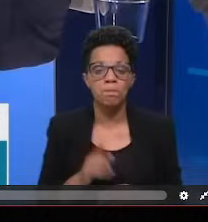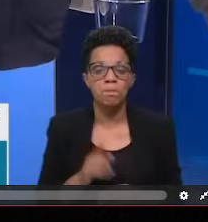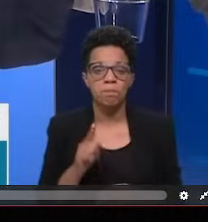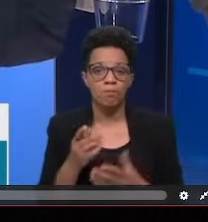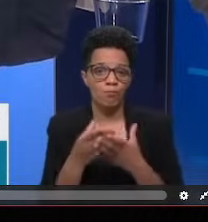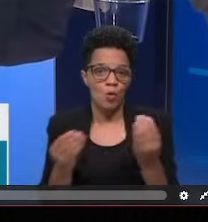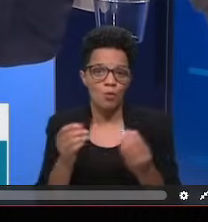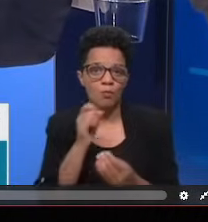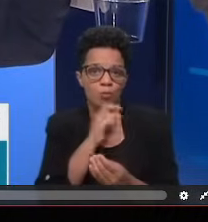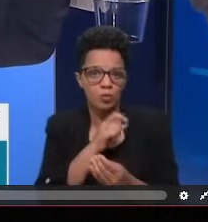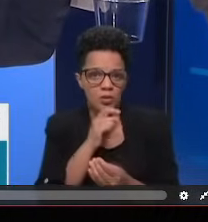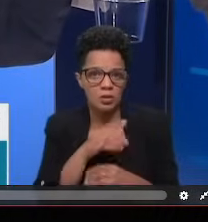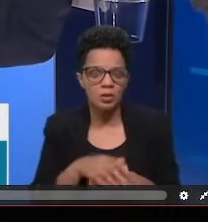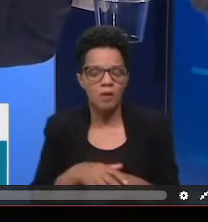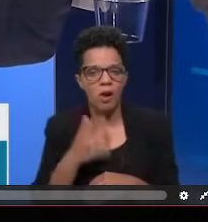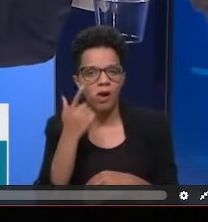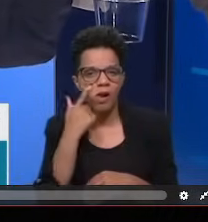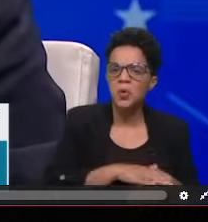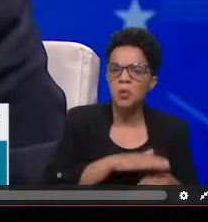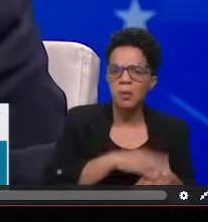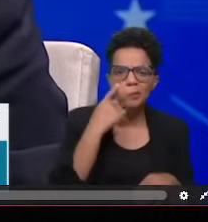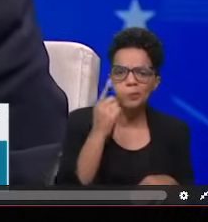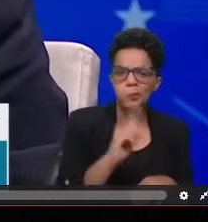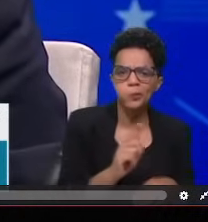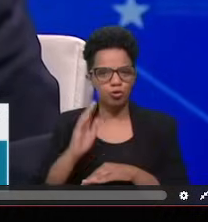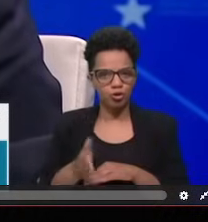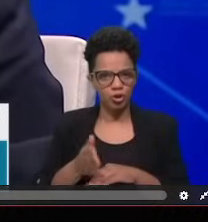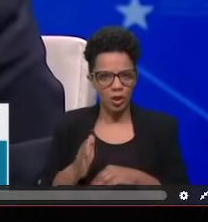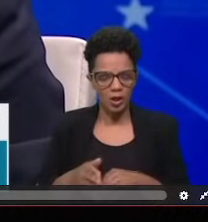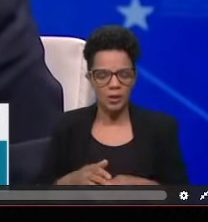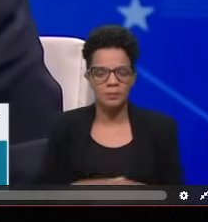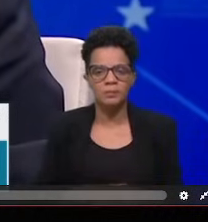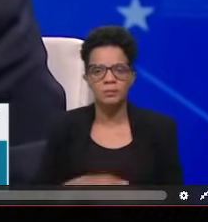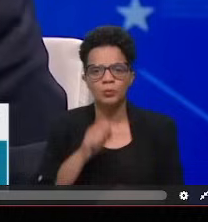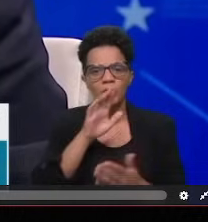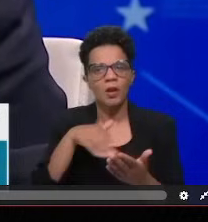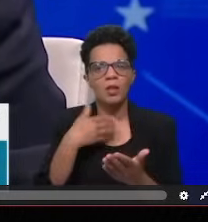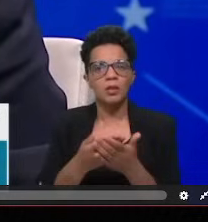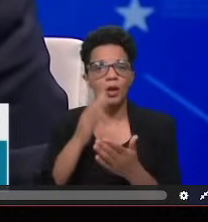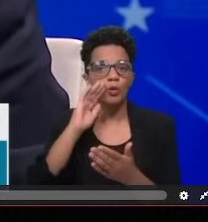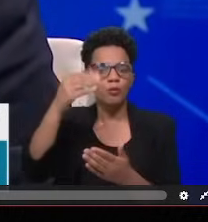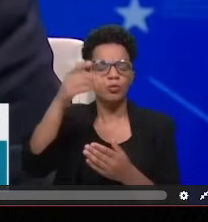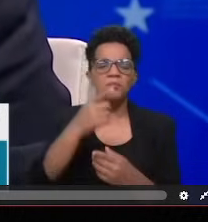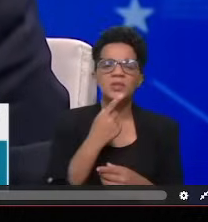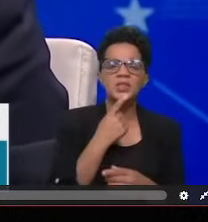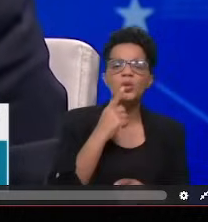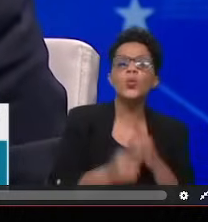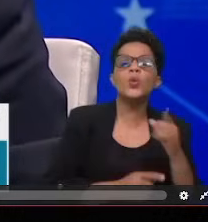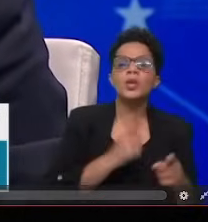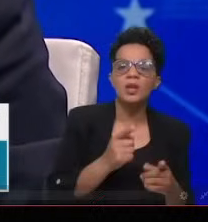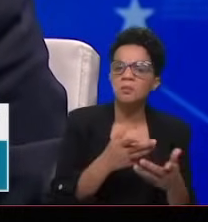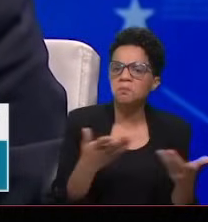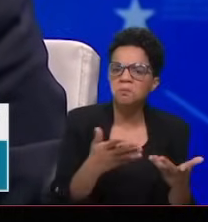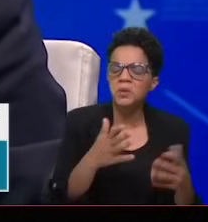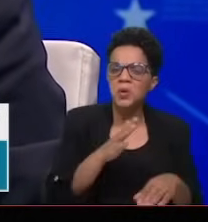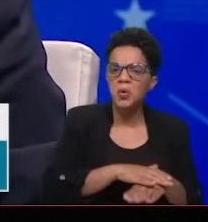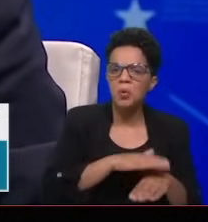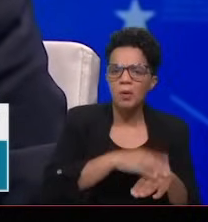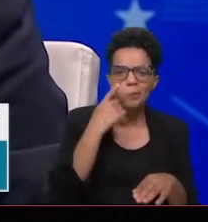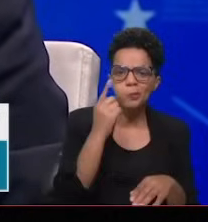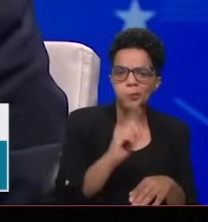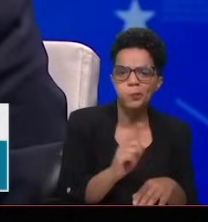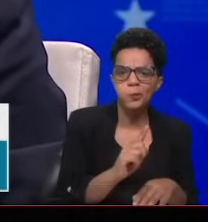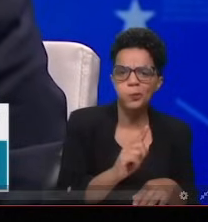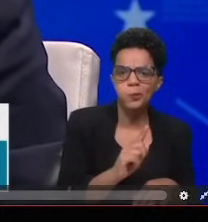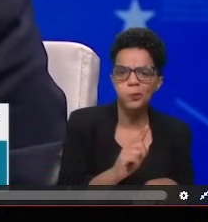antes que já se experimentou no passado integridade podia resultar o futuro traduzia-se em quê para quem não tem se calhar tanto